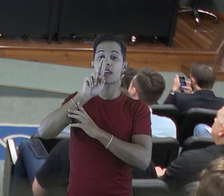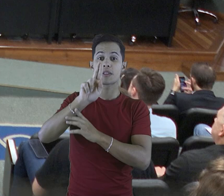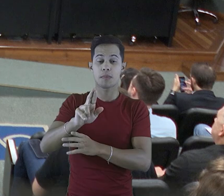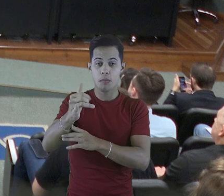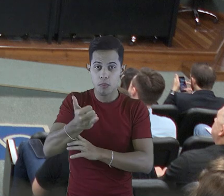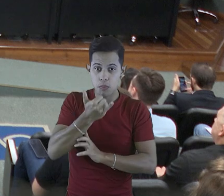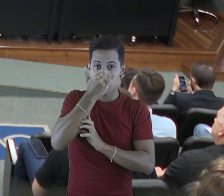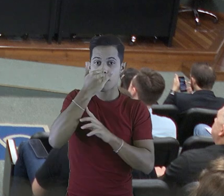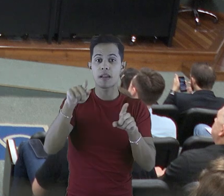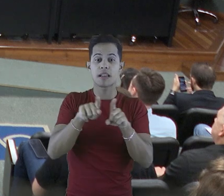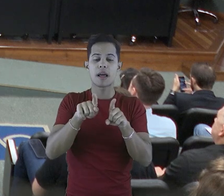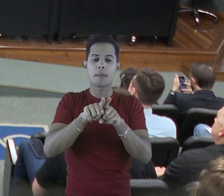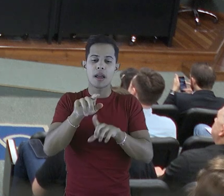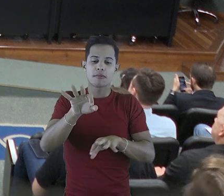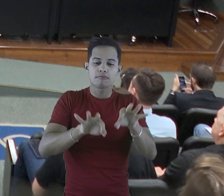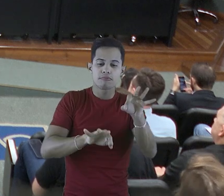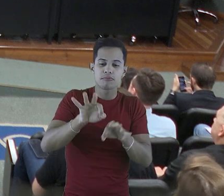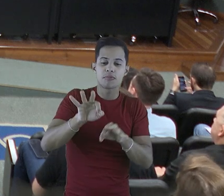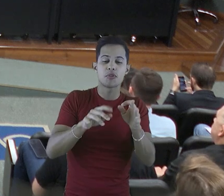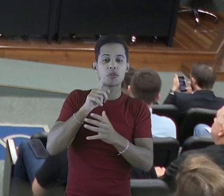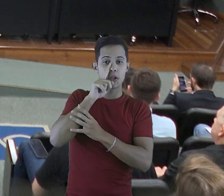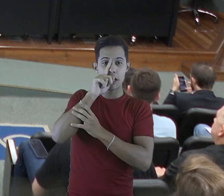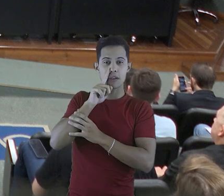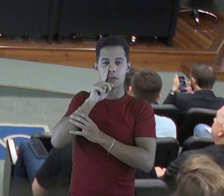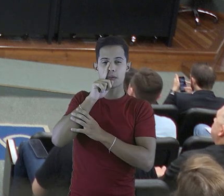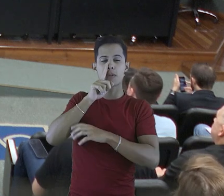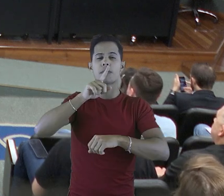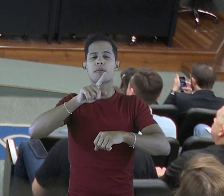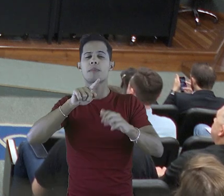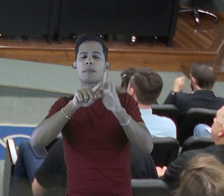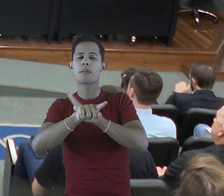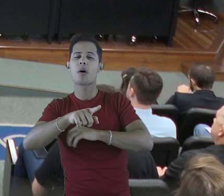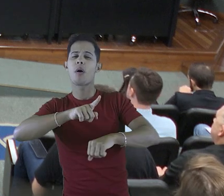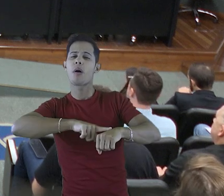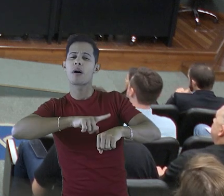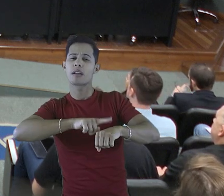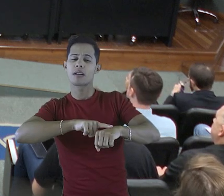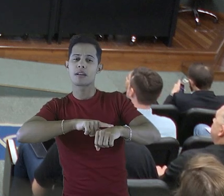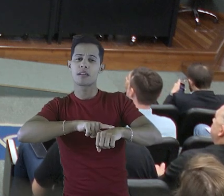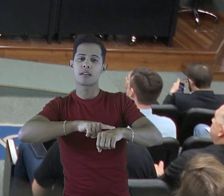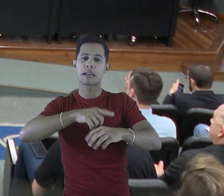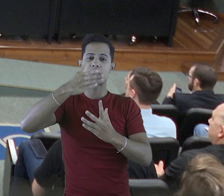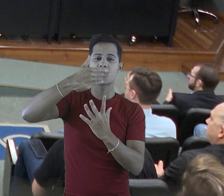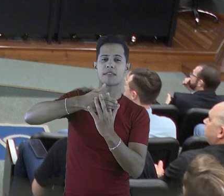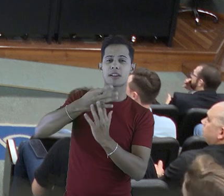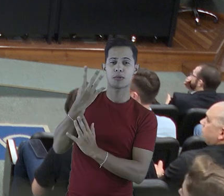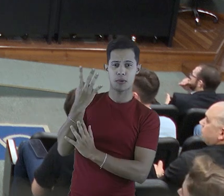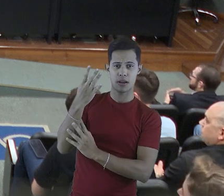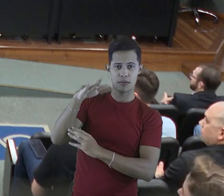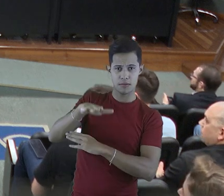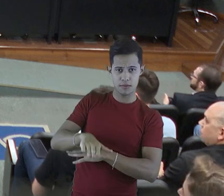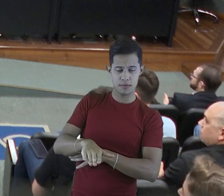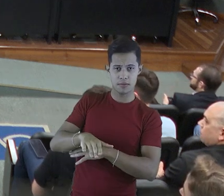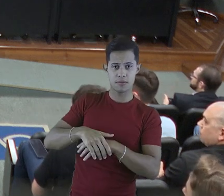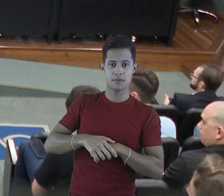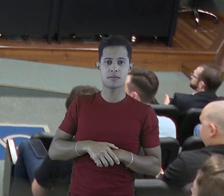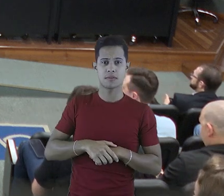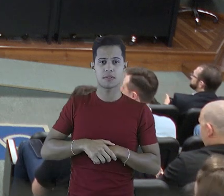incidentes e a formatação da matriz de risco. Que horas são, gente? O intervalo é às quatro?